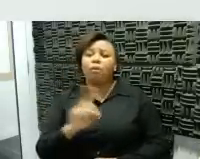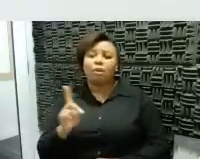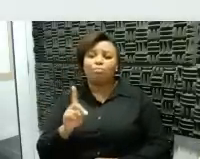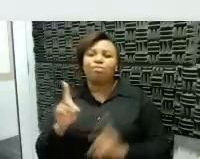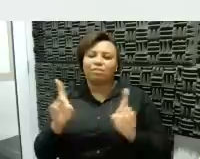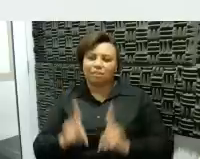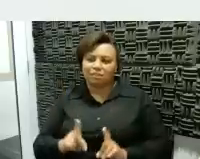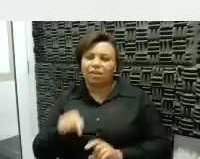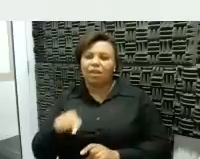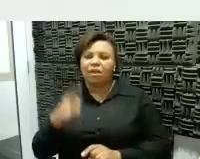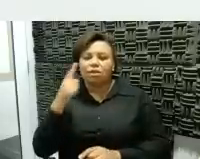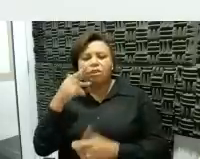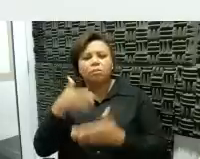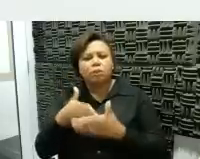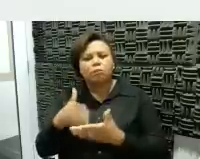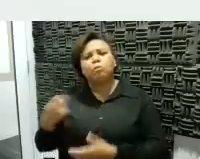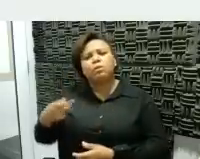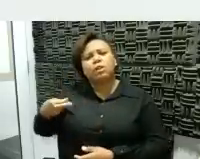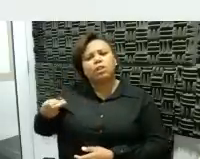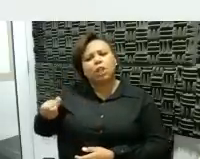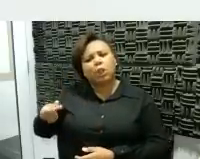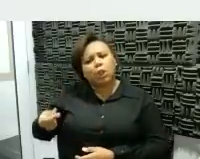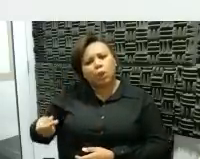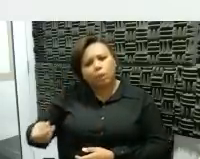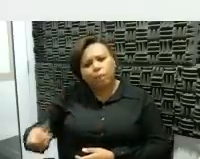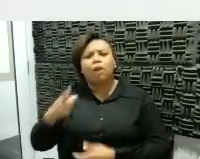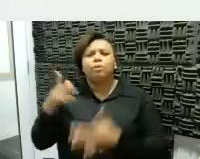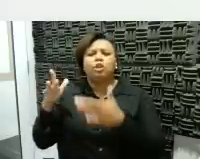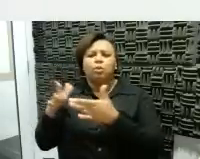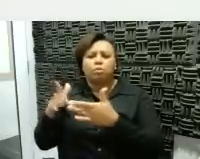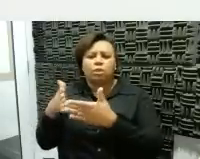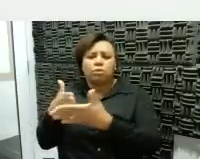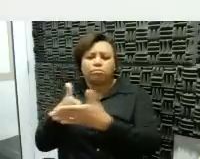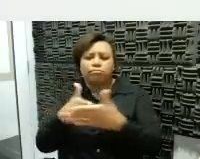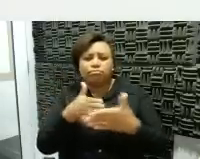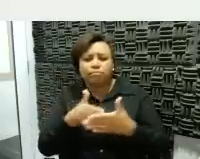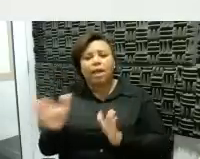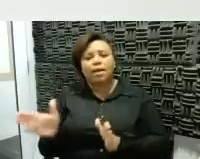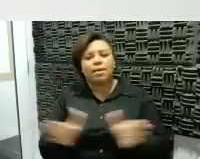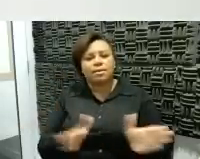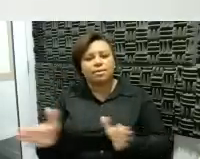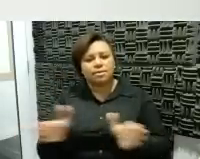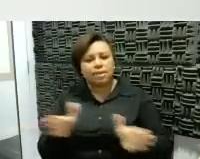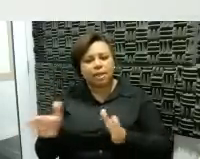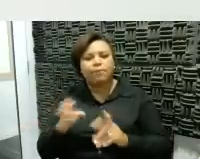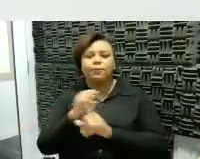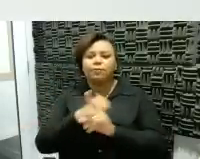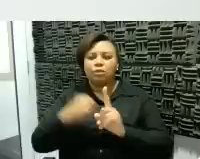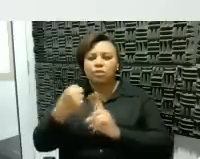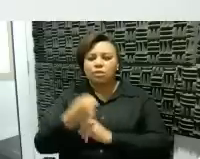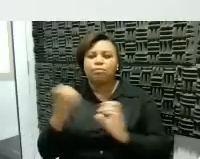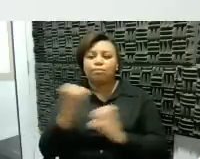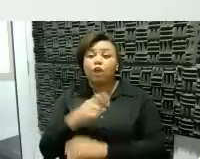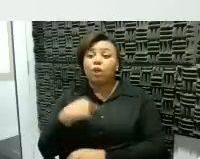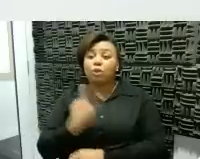prazo que devem eh em contato com as barreiras impedir o acesso a à sociedade plena a gente tem aqui eu escrevi